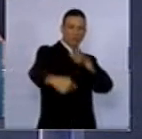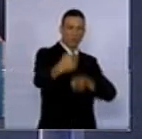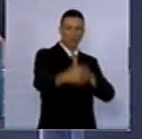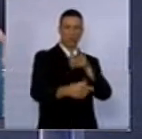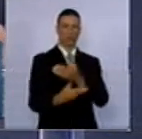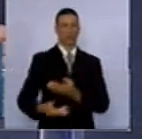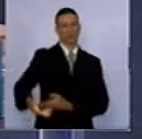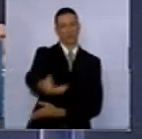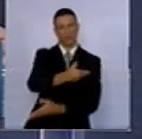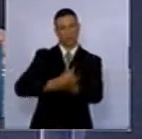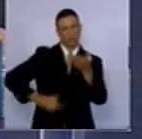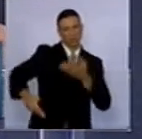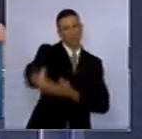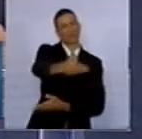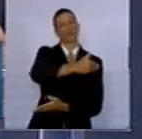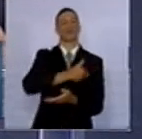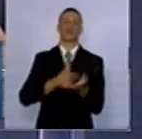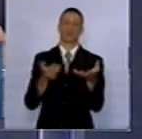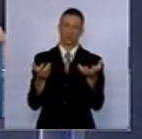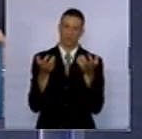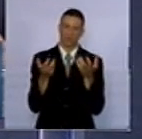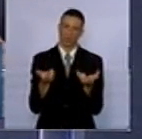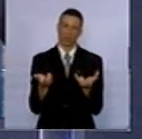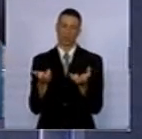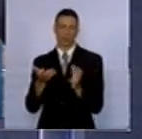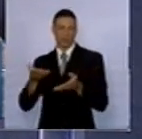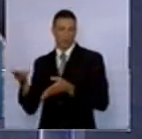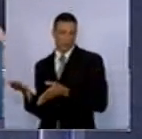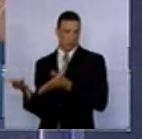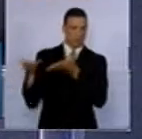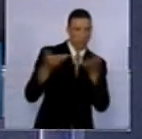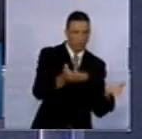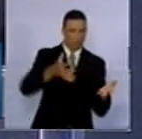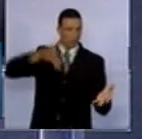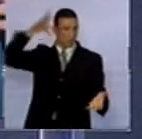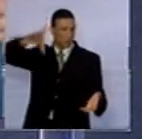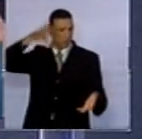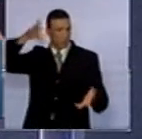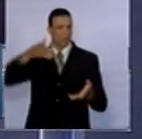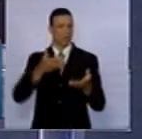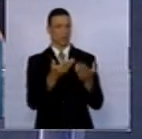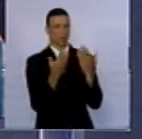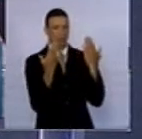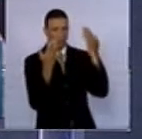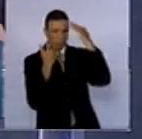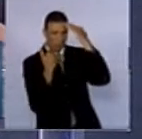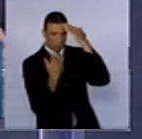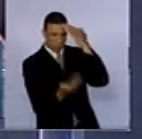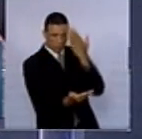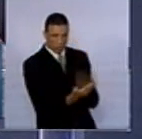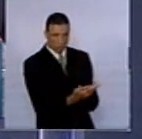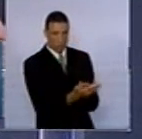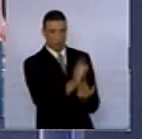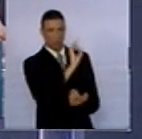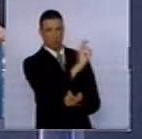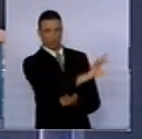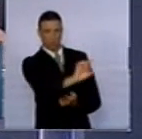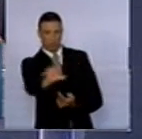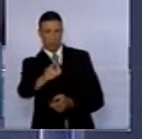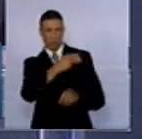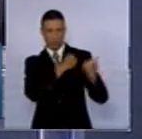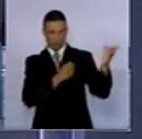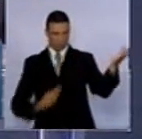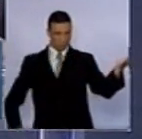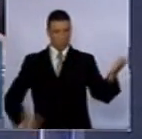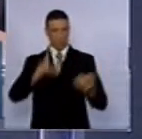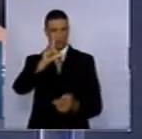mundo movo É nesse sentido que a gente traz aqui o nosso pleito e acredita Tá certo na compreensão não só do ministro